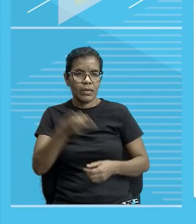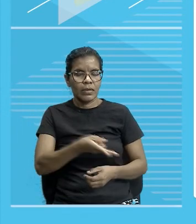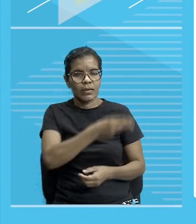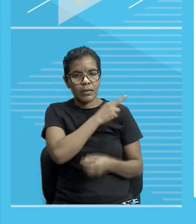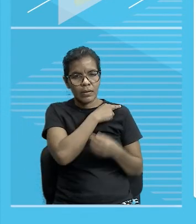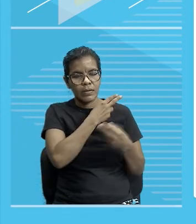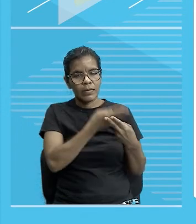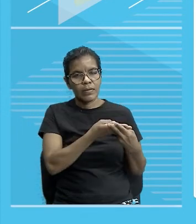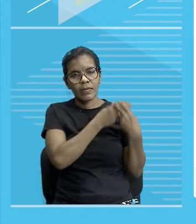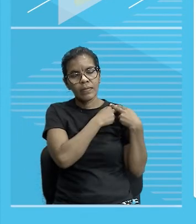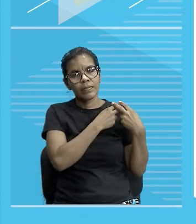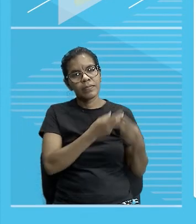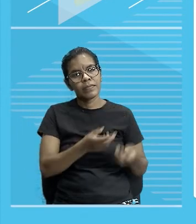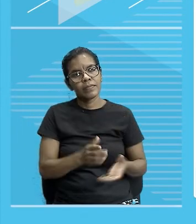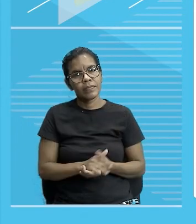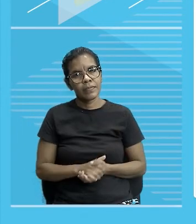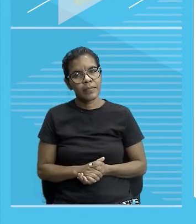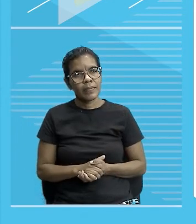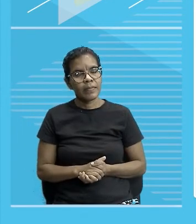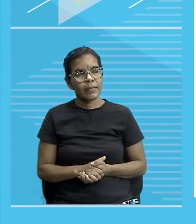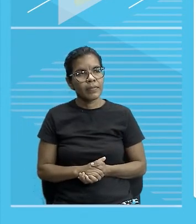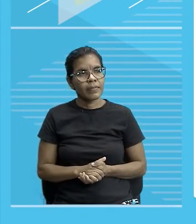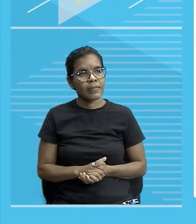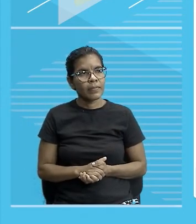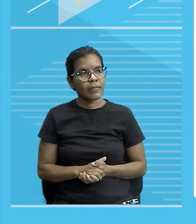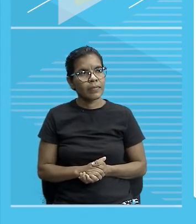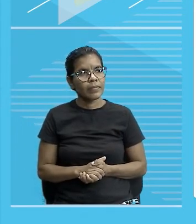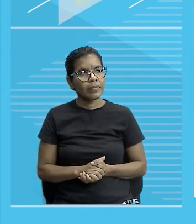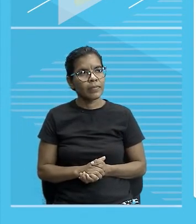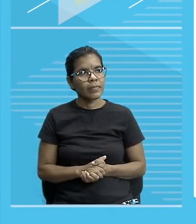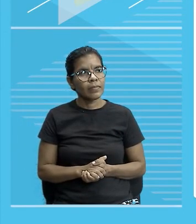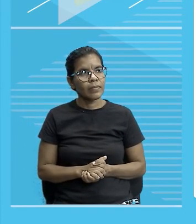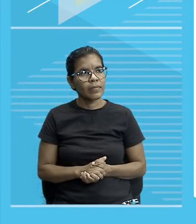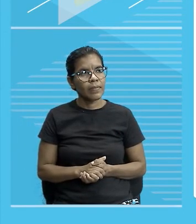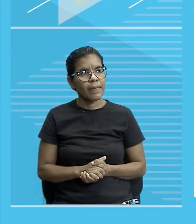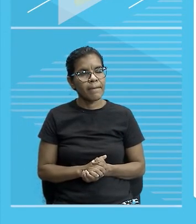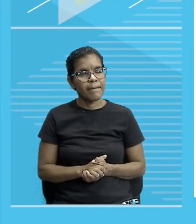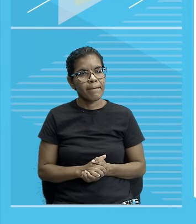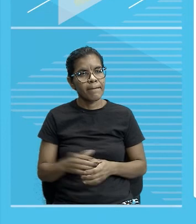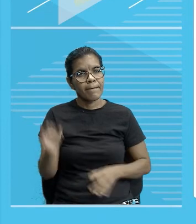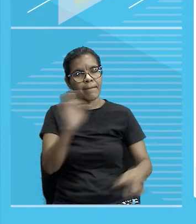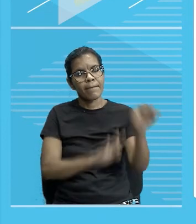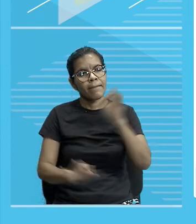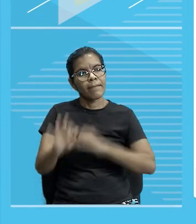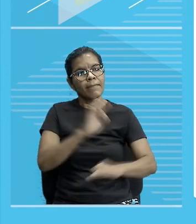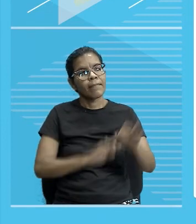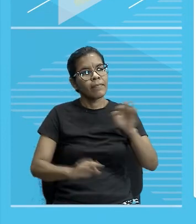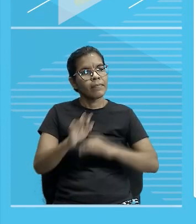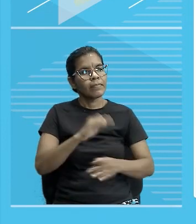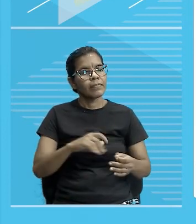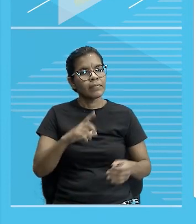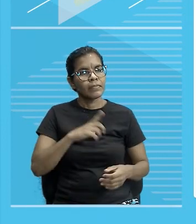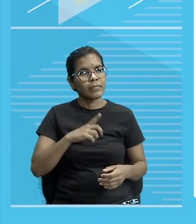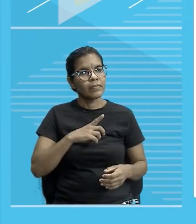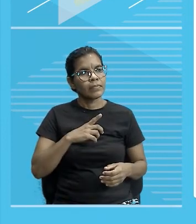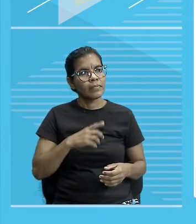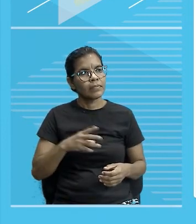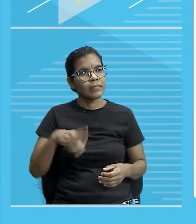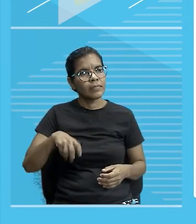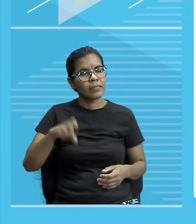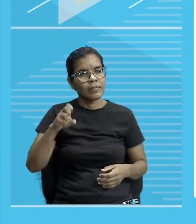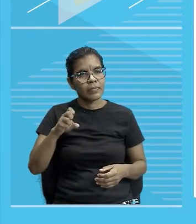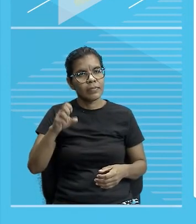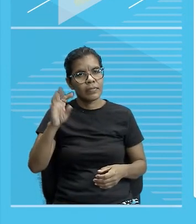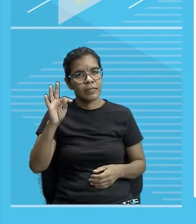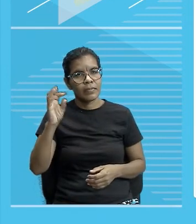então de uma maneira então planos É isso aí eu tenho aí os métodos ainda